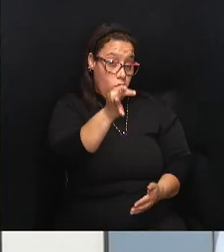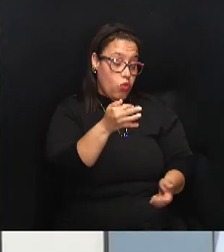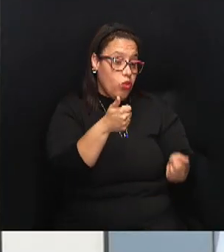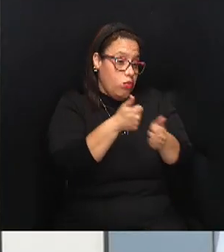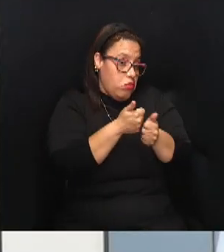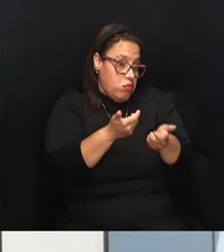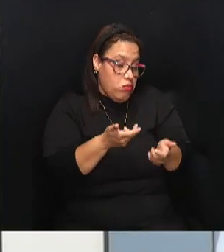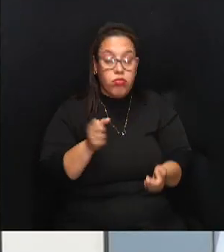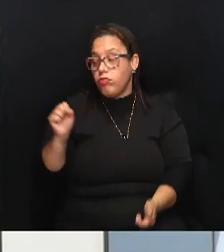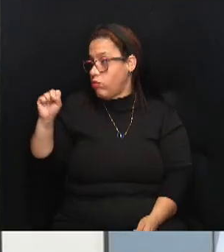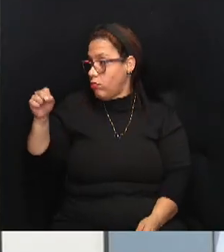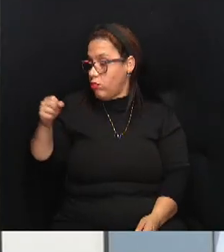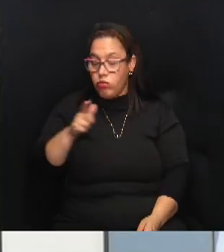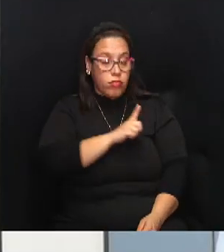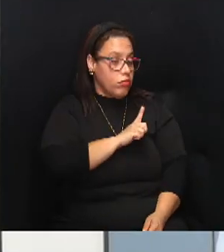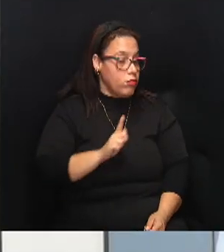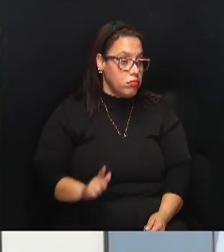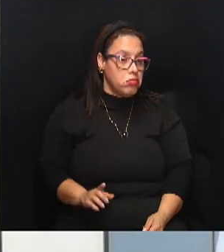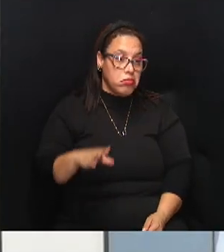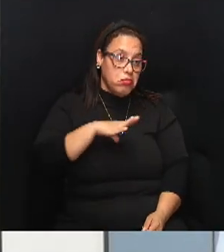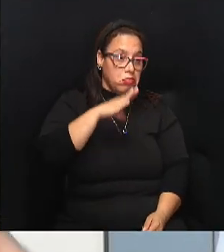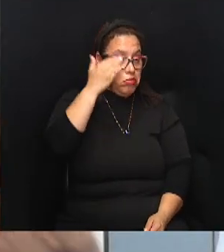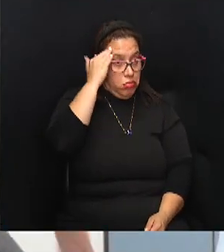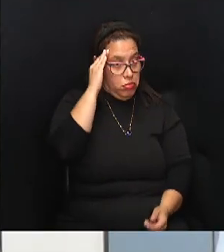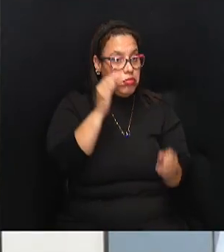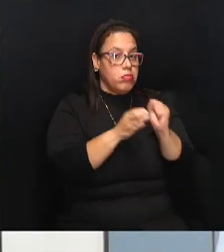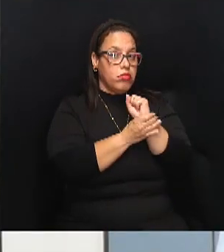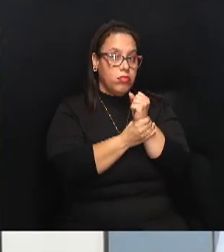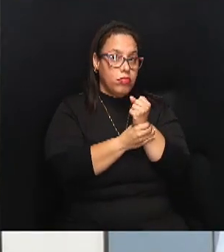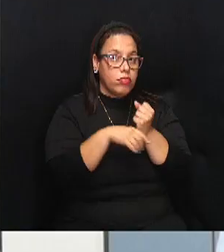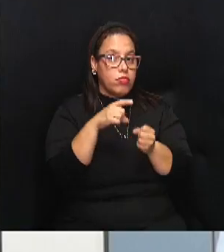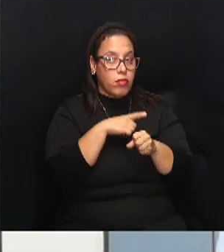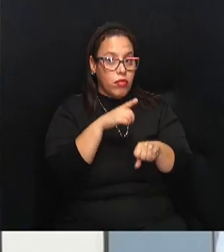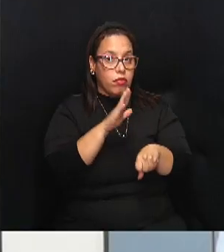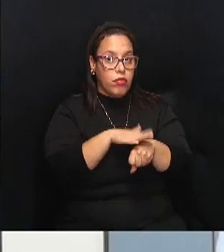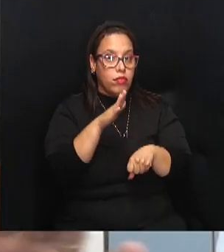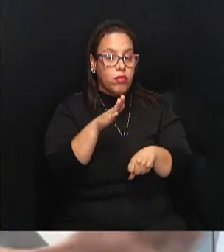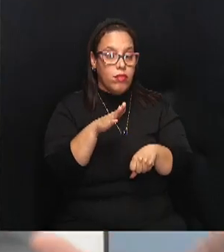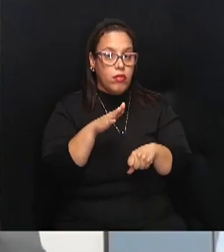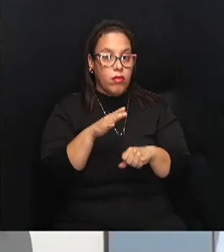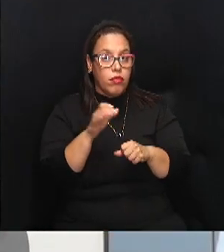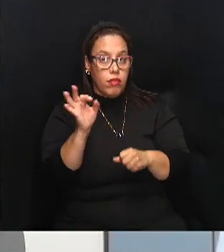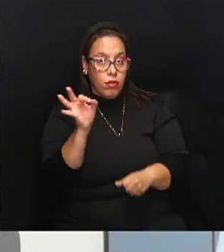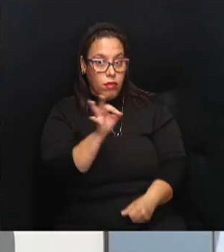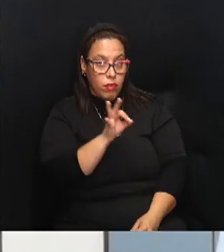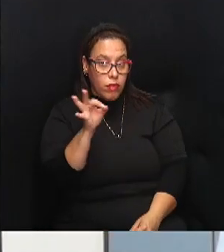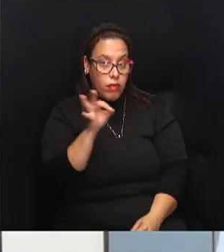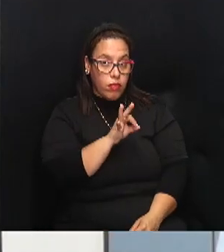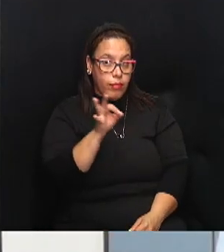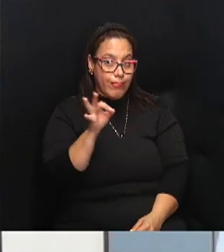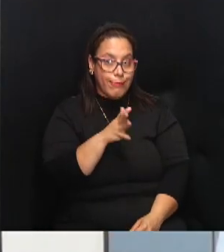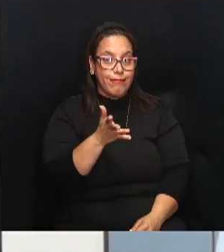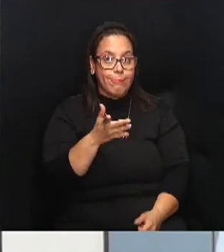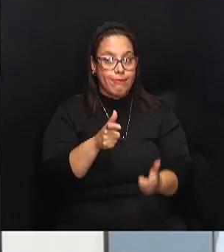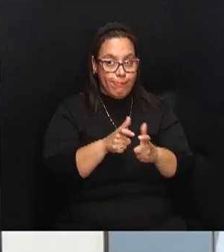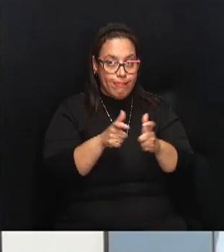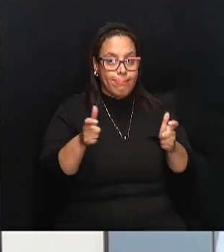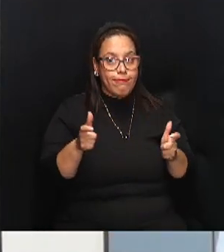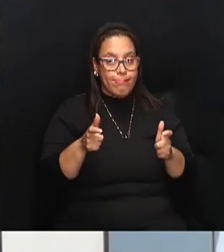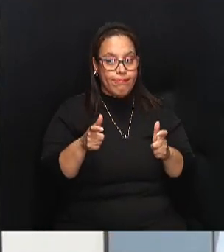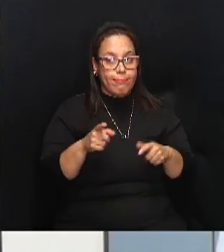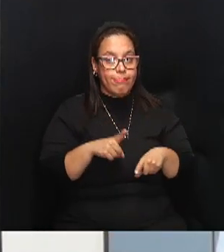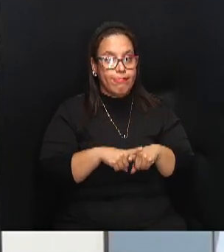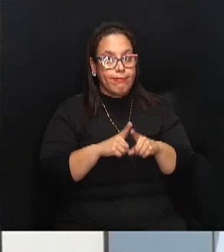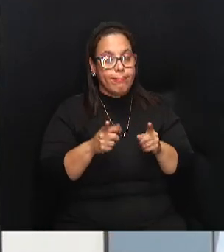futuro o governo municipal entenda que segurança tem mais prioridade, vai ter um pedaço maior do bolo ali da receita. Mas